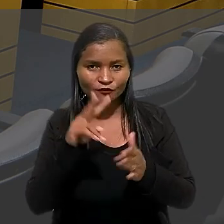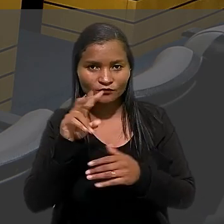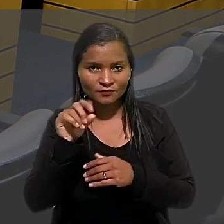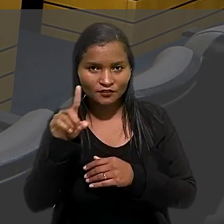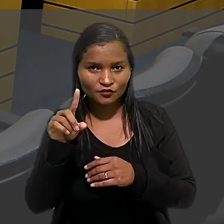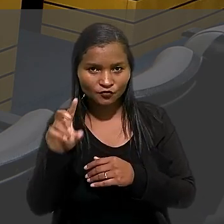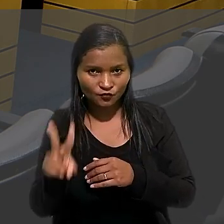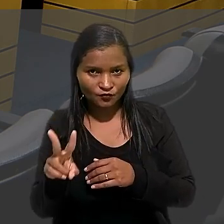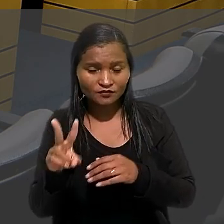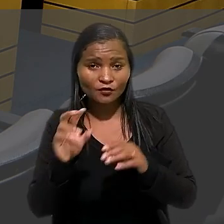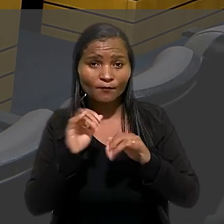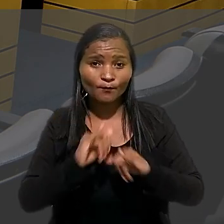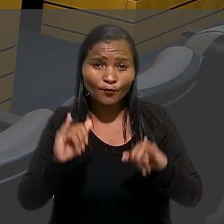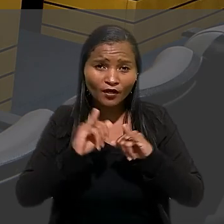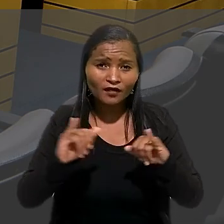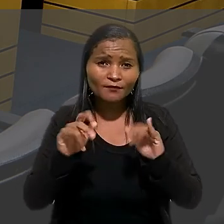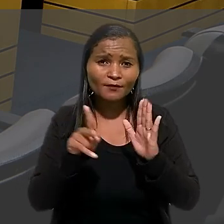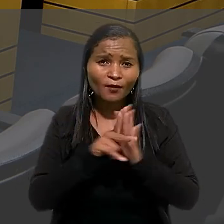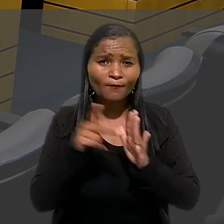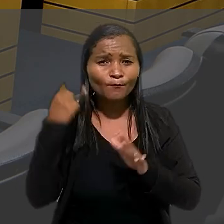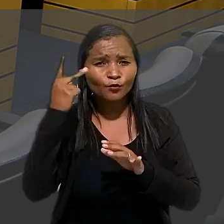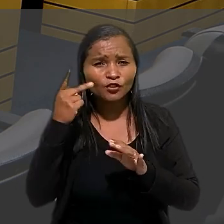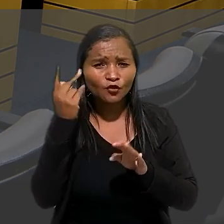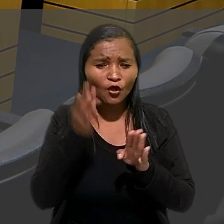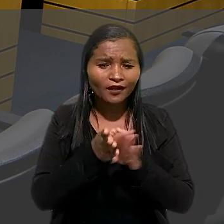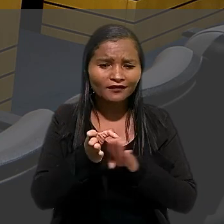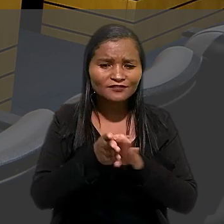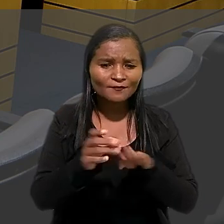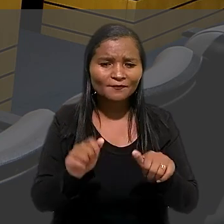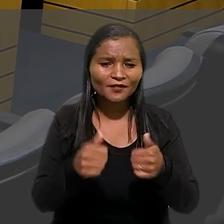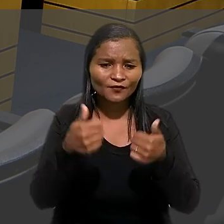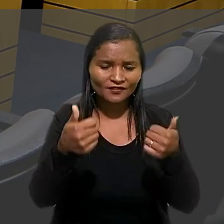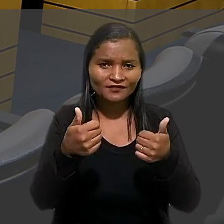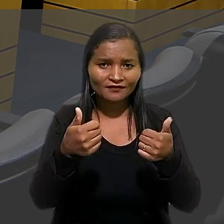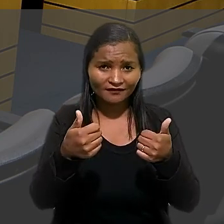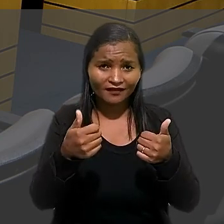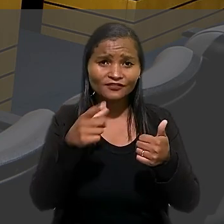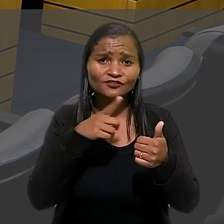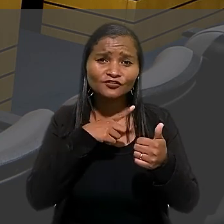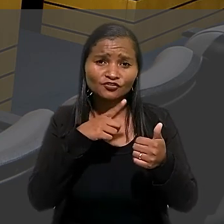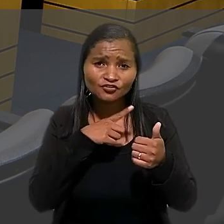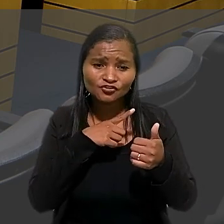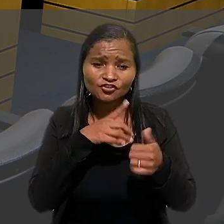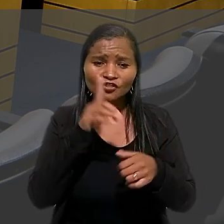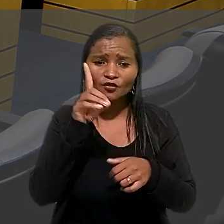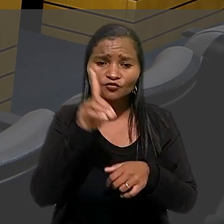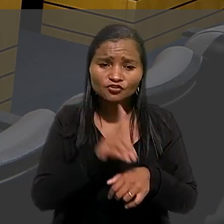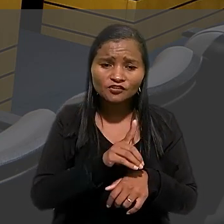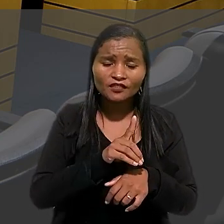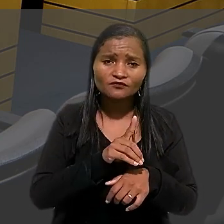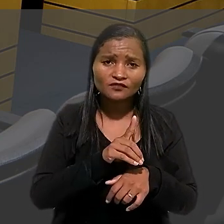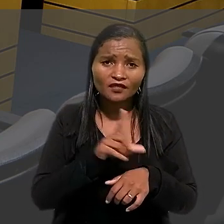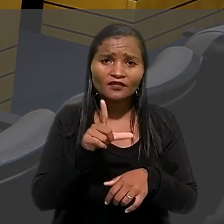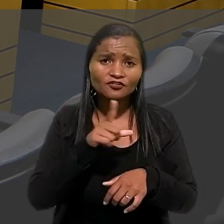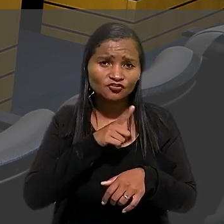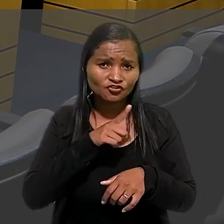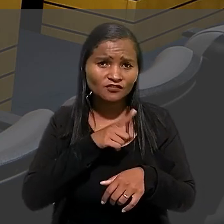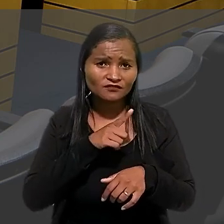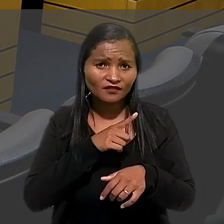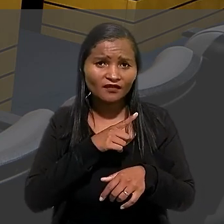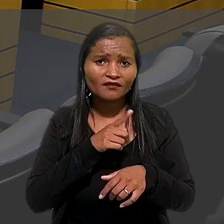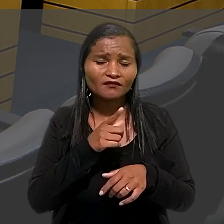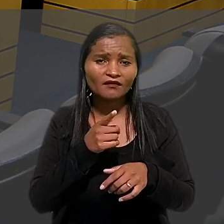programa conhecido como Política de Orientação para a Melhoria. A medida previa aos empregados o direito de passar por um processo